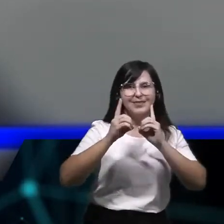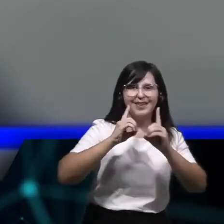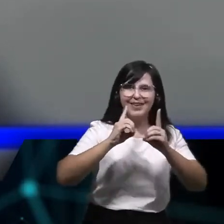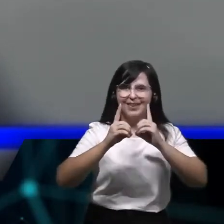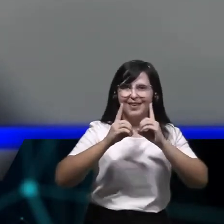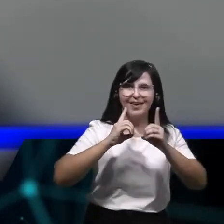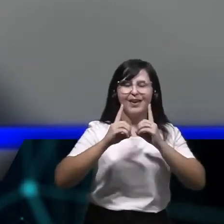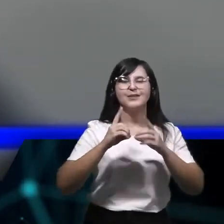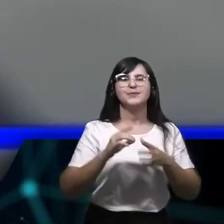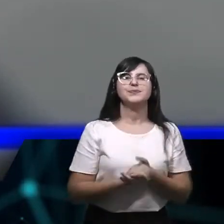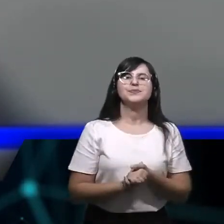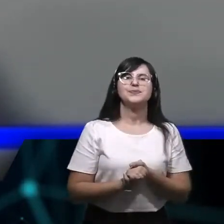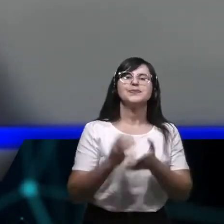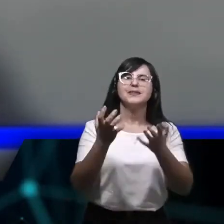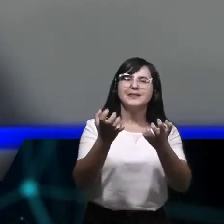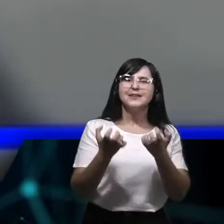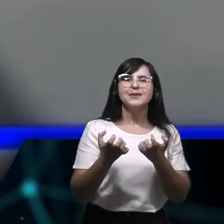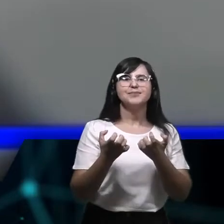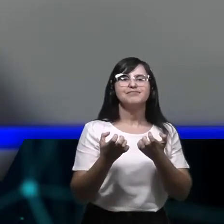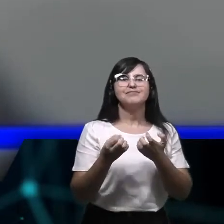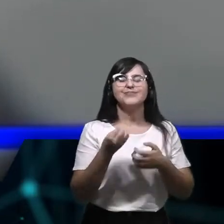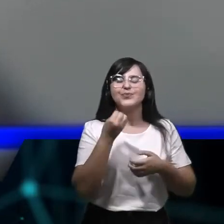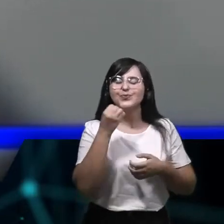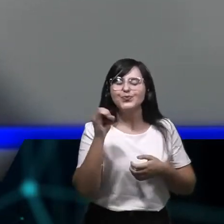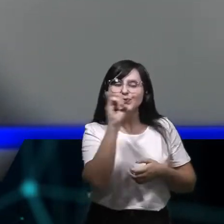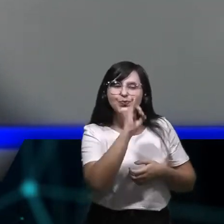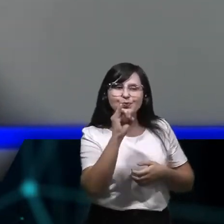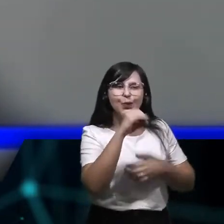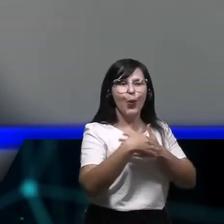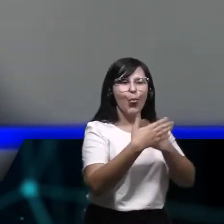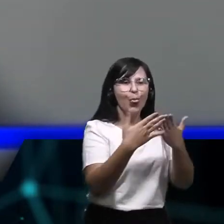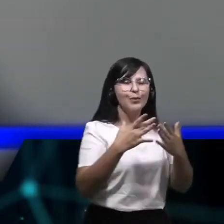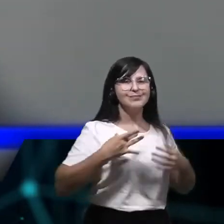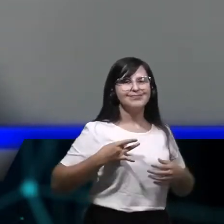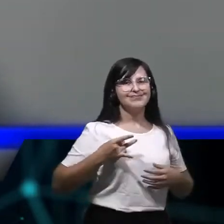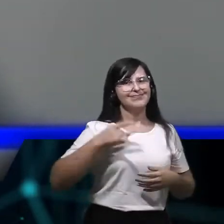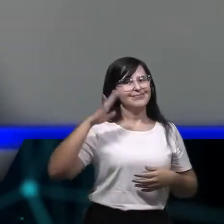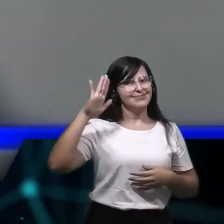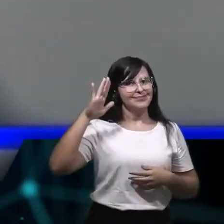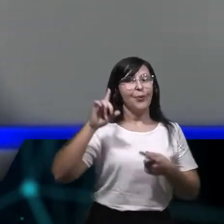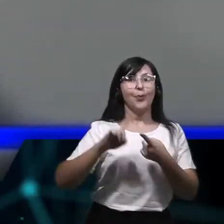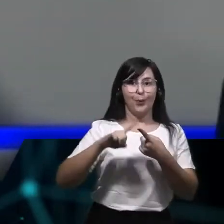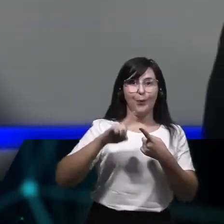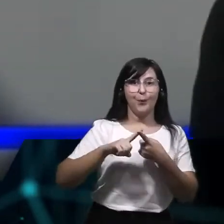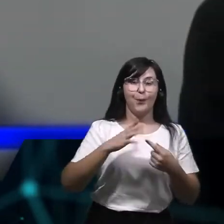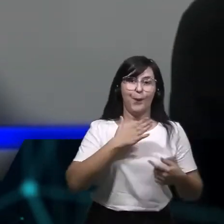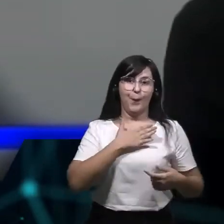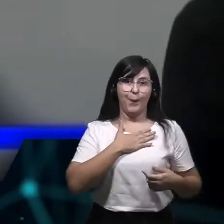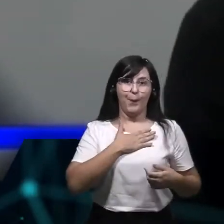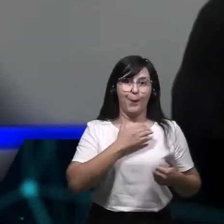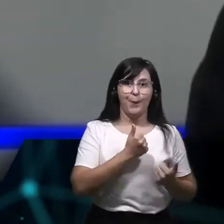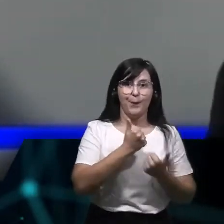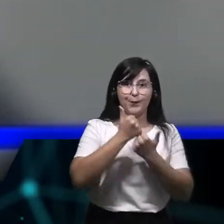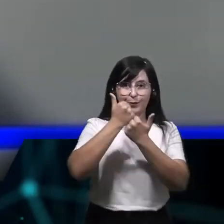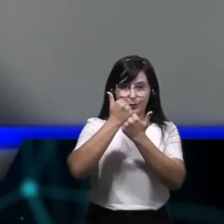Quero cumprimentar os candidatos que aqui estão, cumprimentar meu vice, doutor Mesquita,